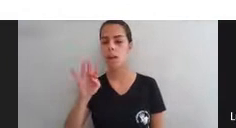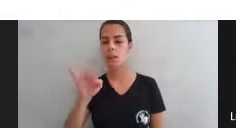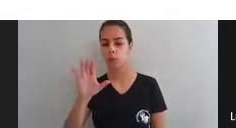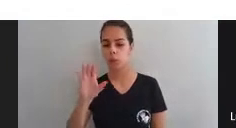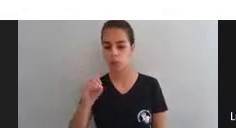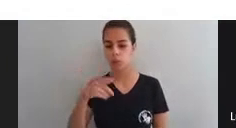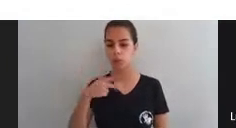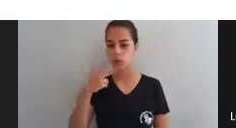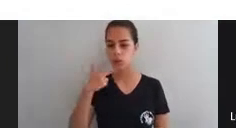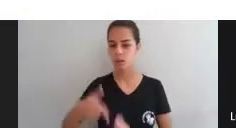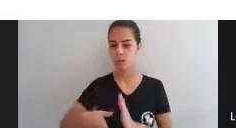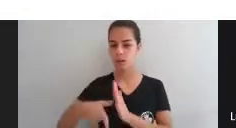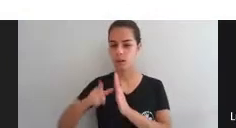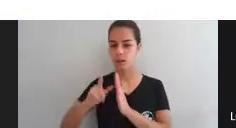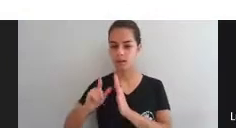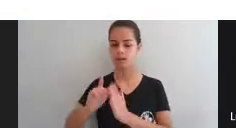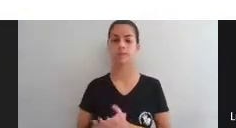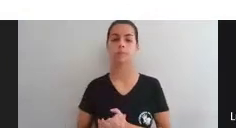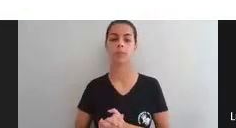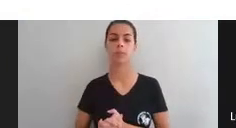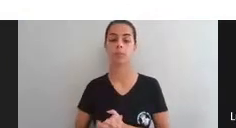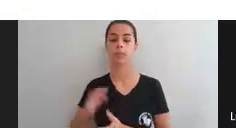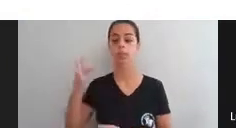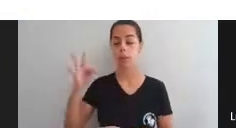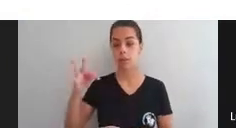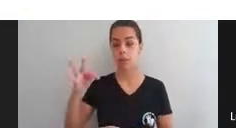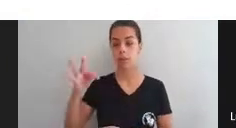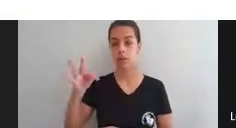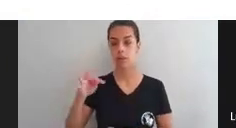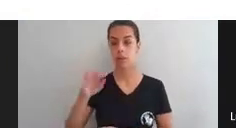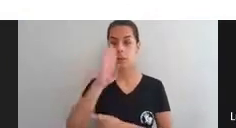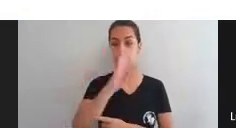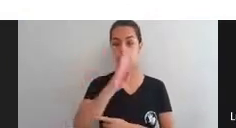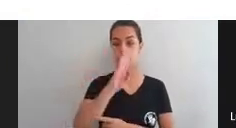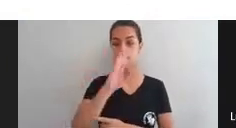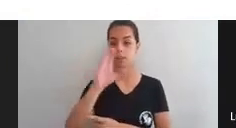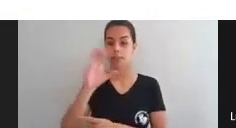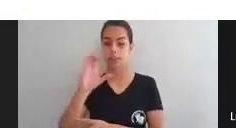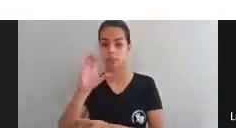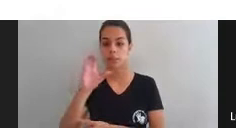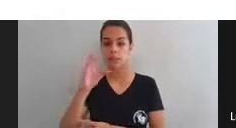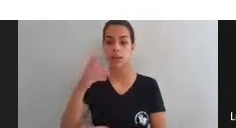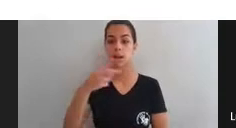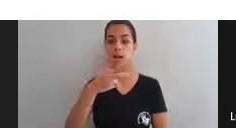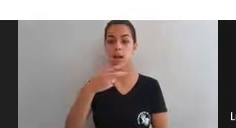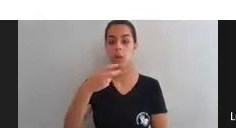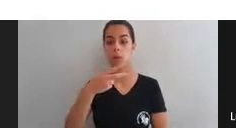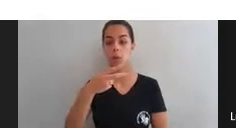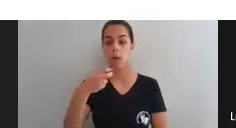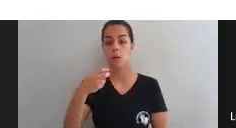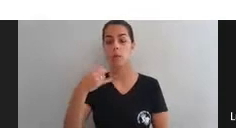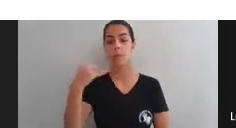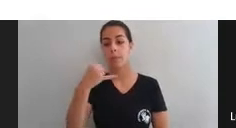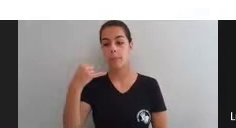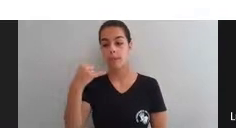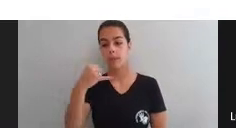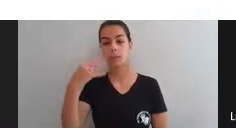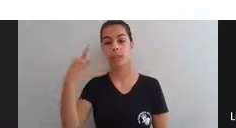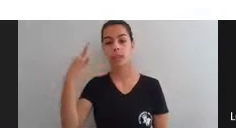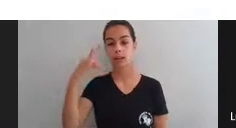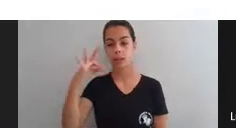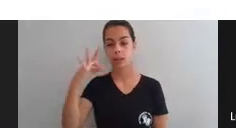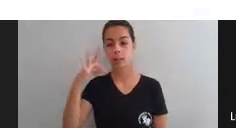o trabalho entre o ponto B e o ponto C vai ser igual a menos o trabalho entre o ponto